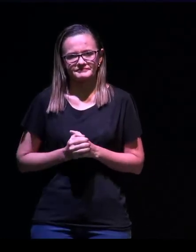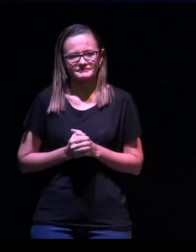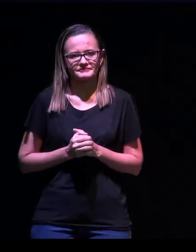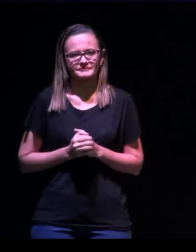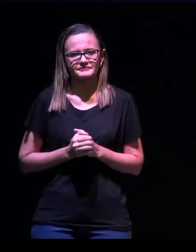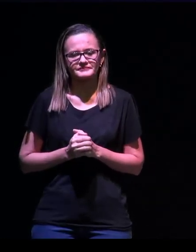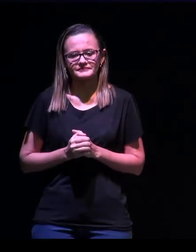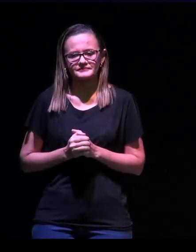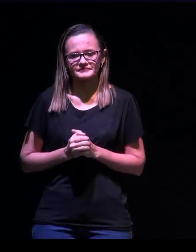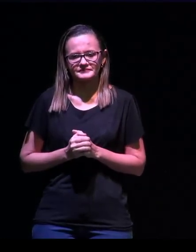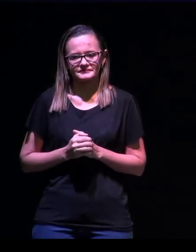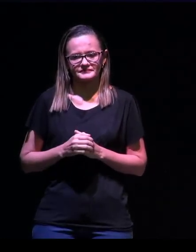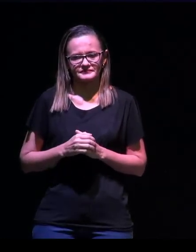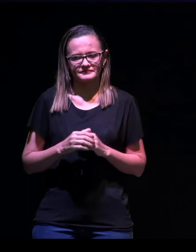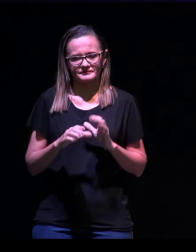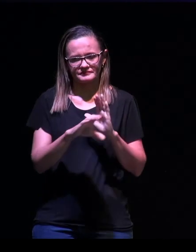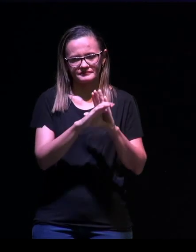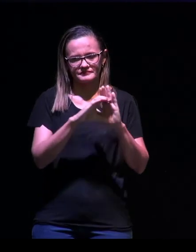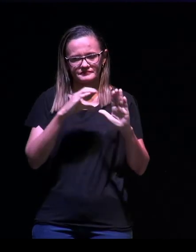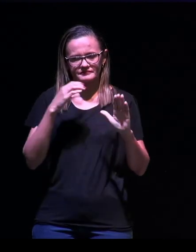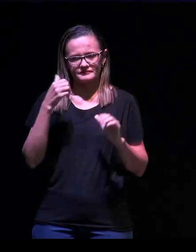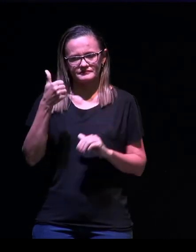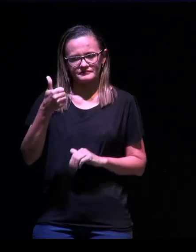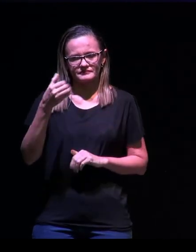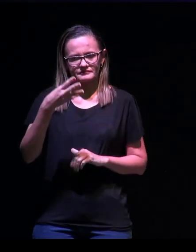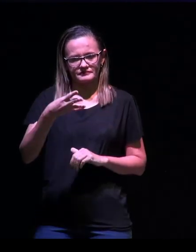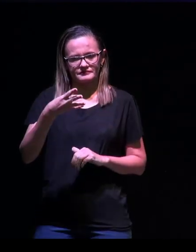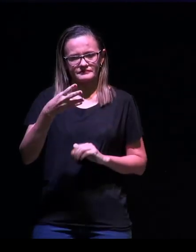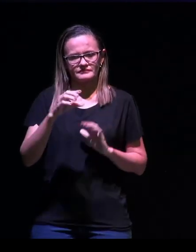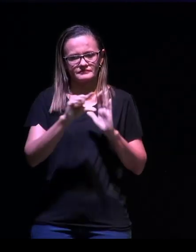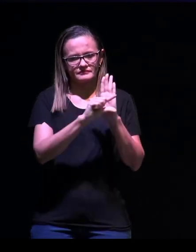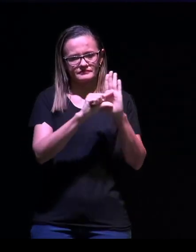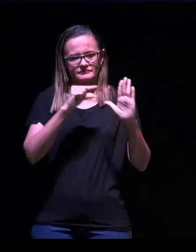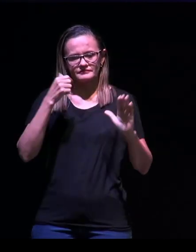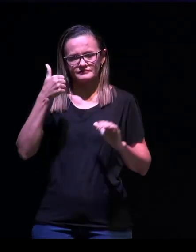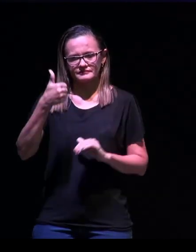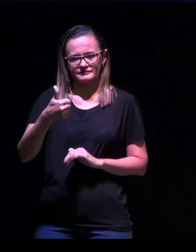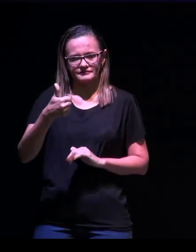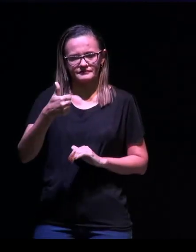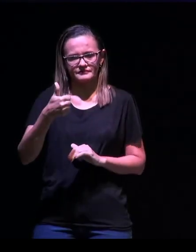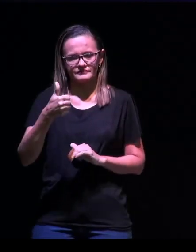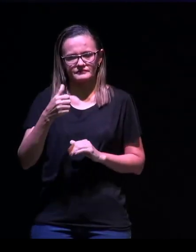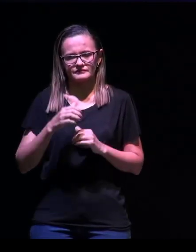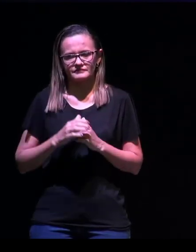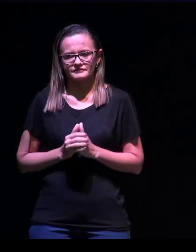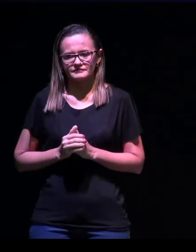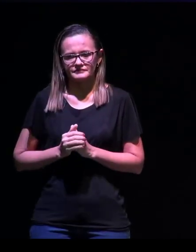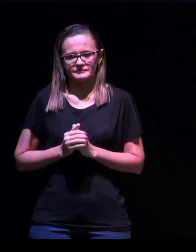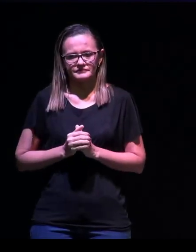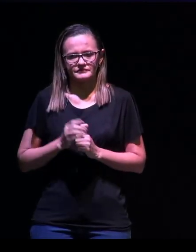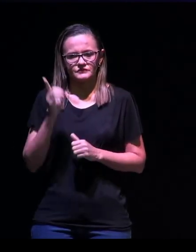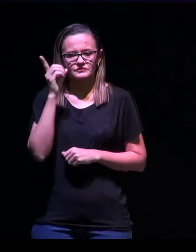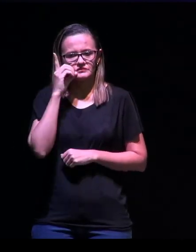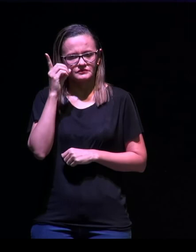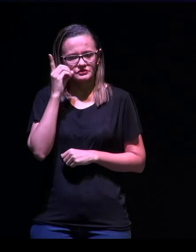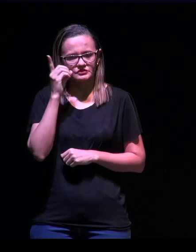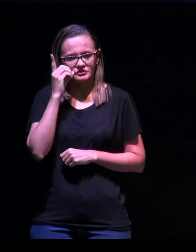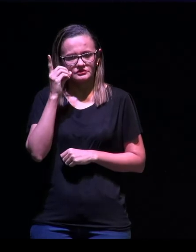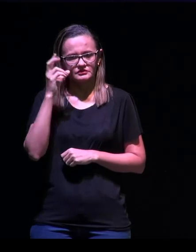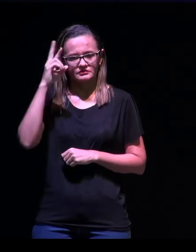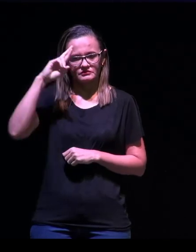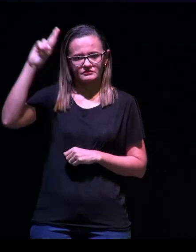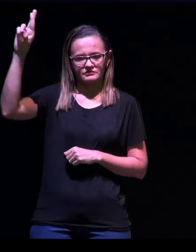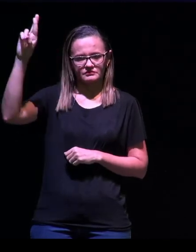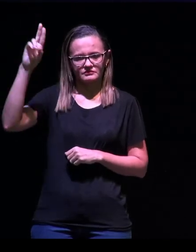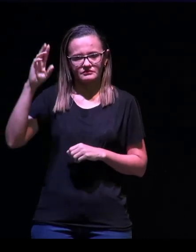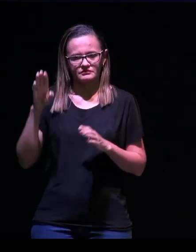aqui, Zacarias capítulo 14, versículo 1. Diz assim: eis que vem o dia do Senhor,